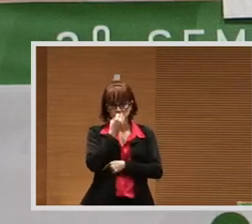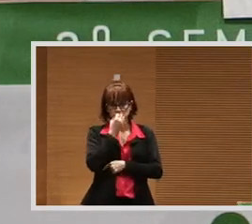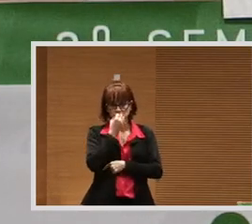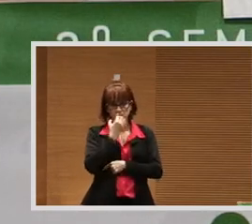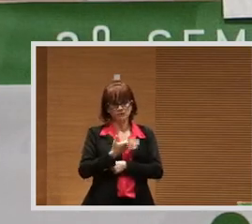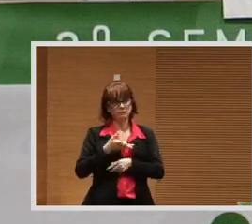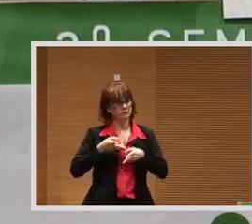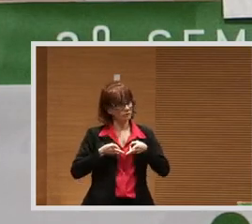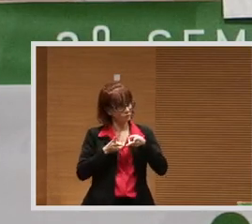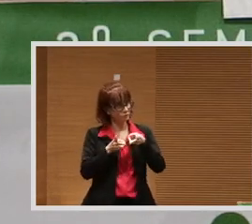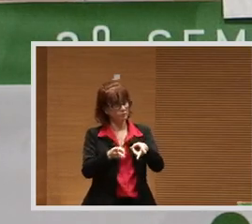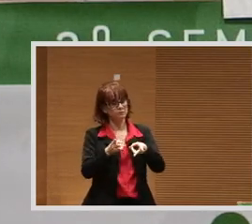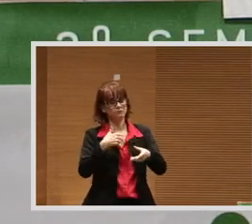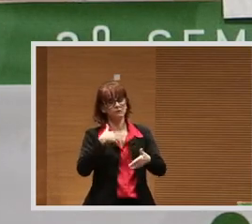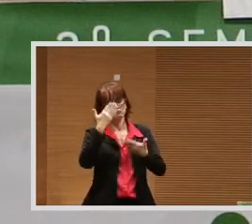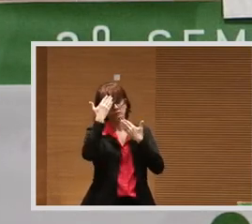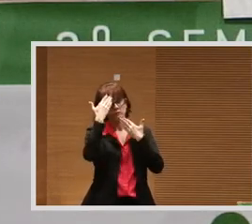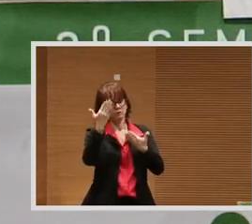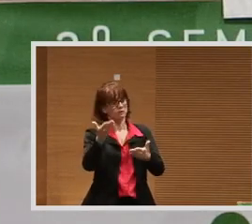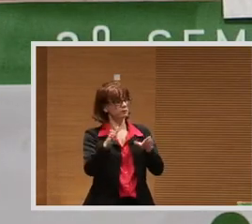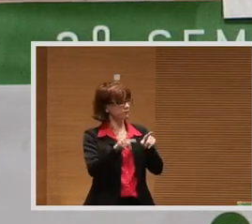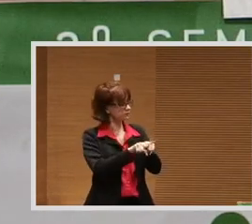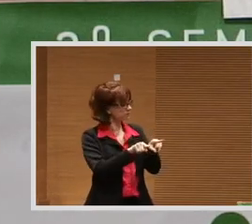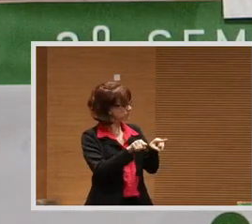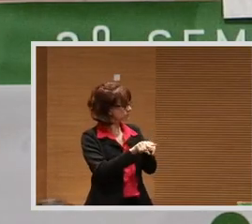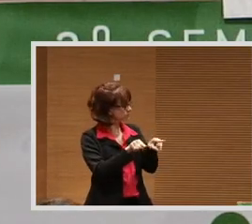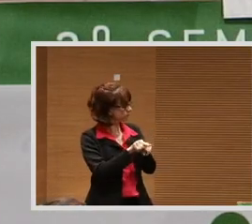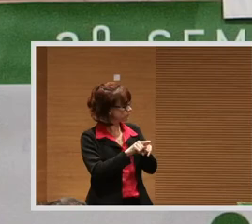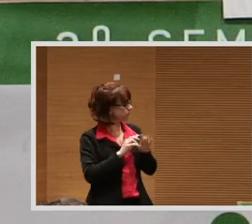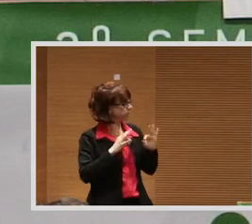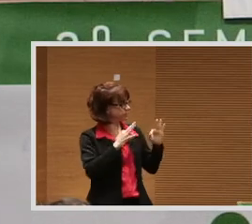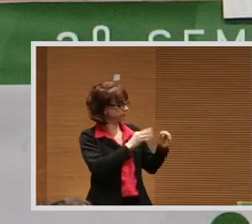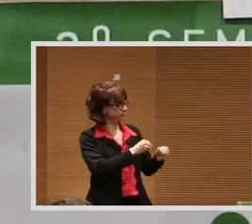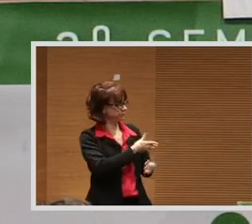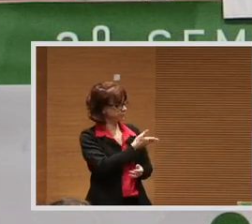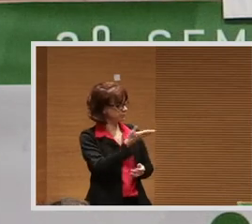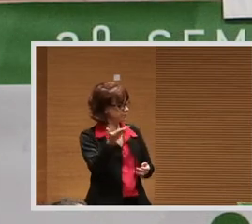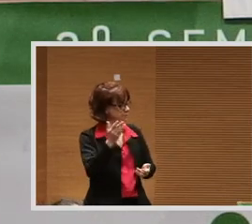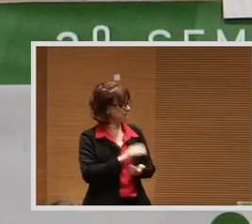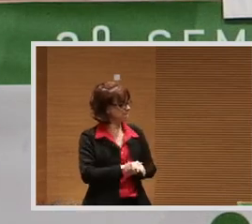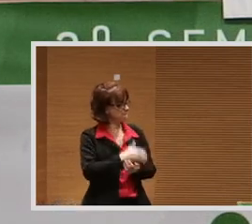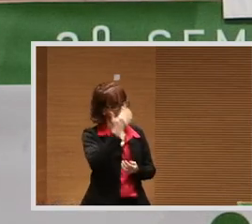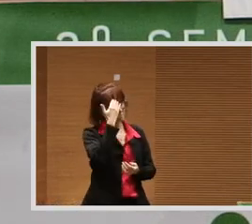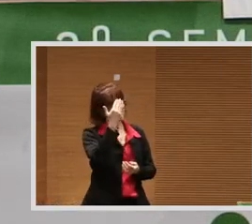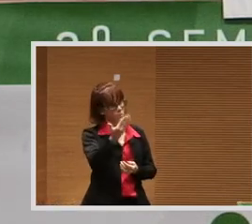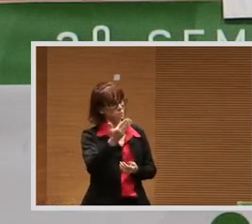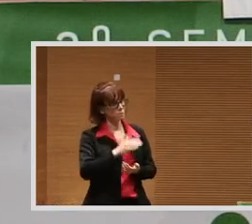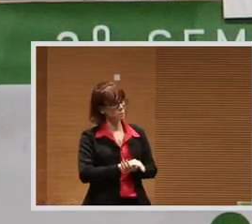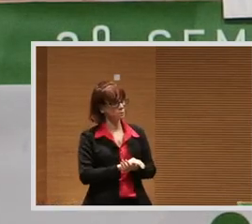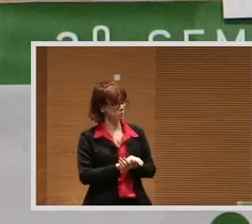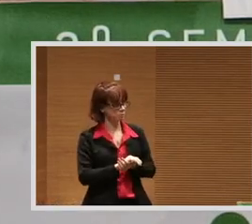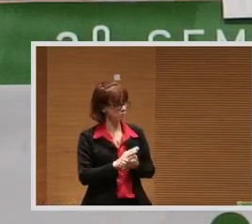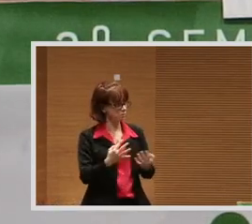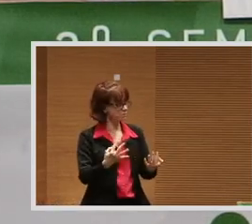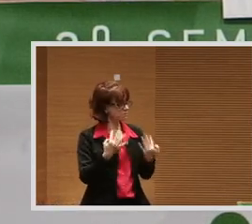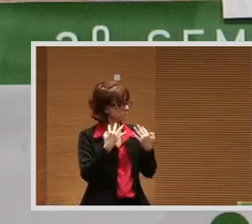obrigada. A gente continuar. Eu estou agradecendo também todos eles. Muito obrigada pela atenção.